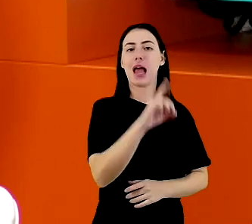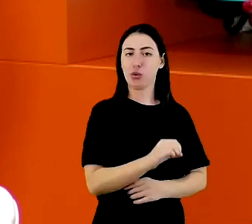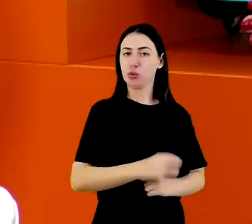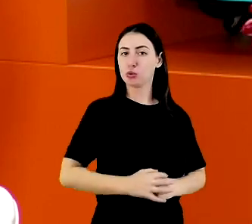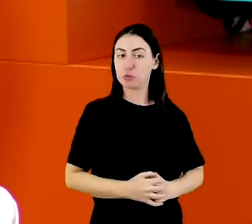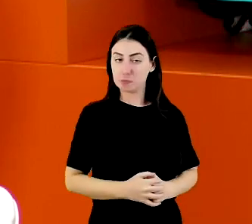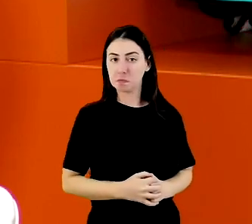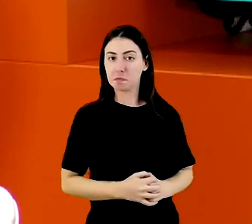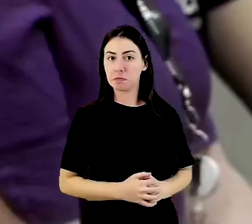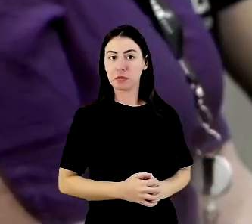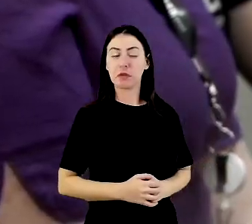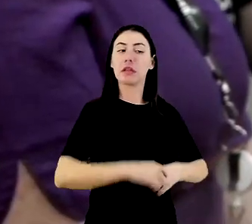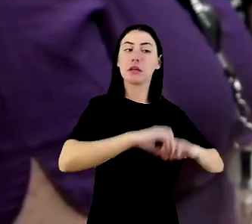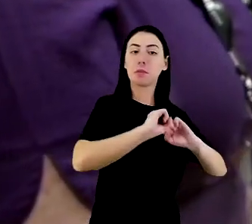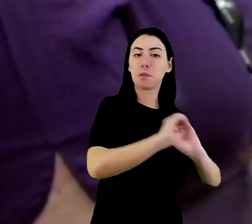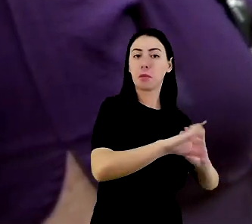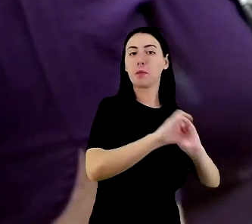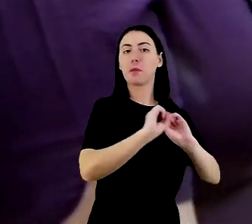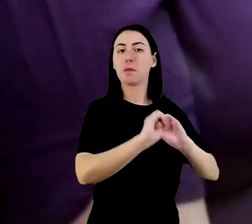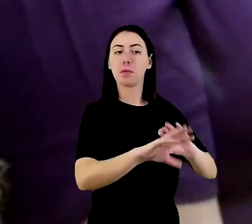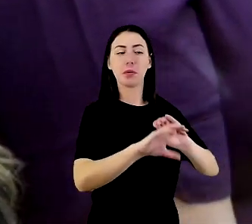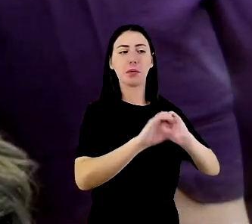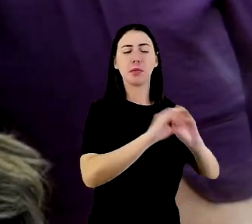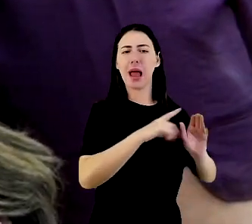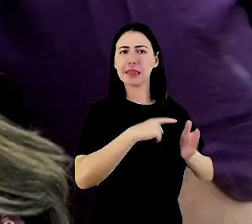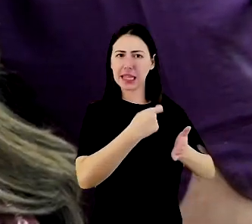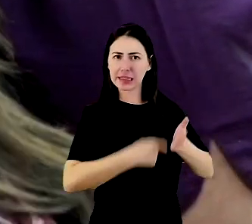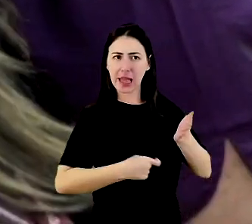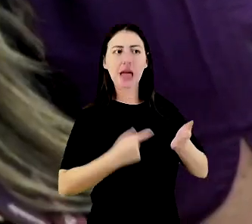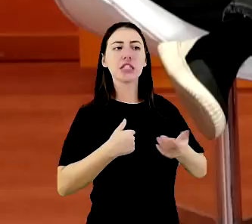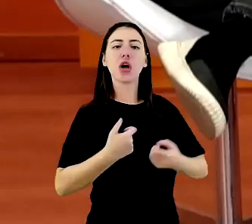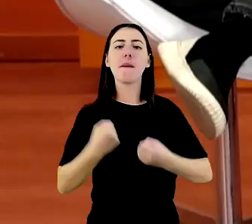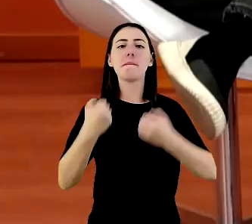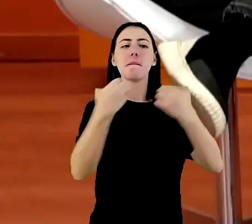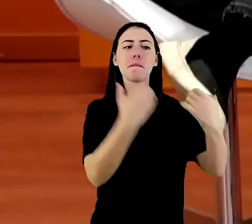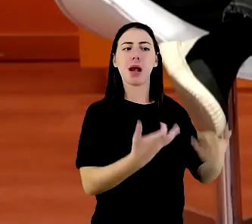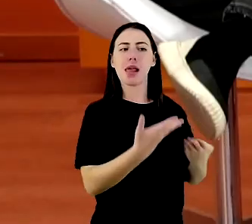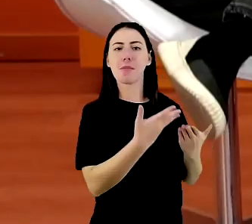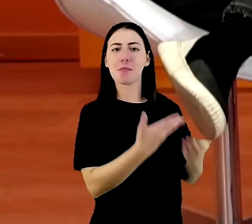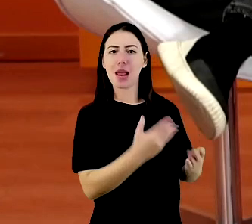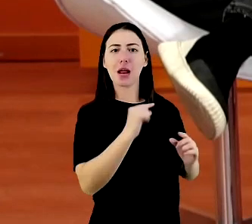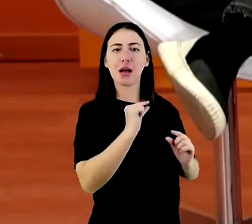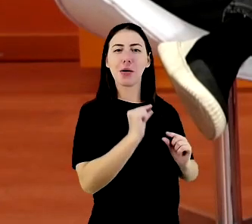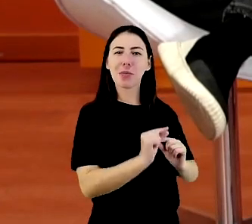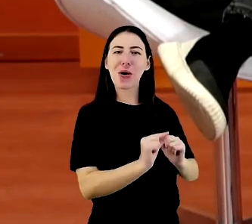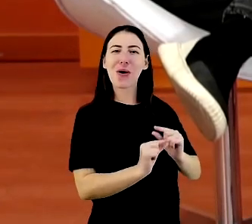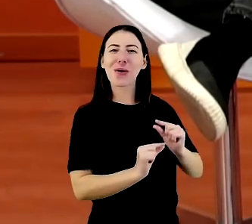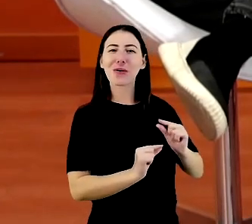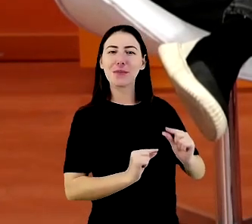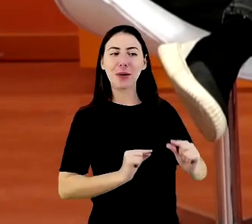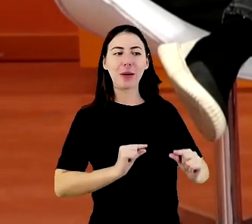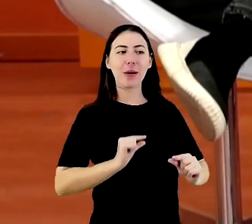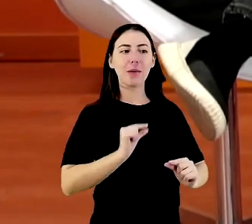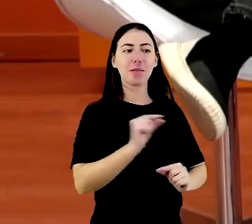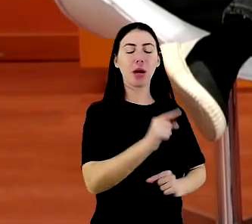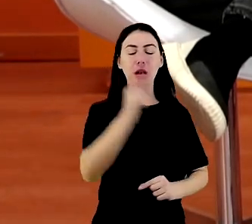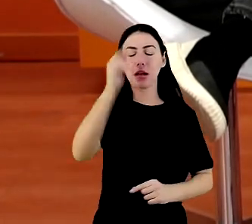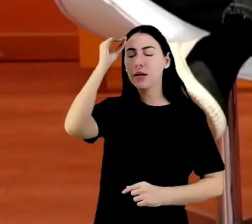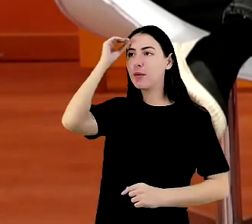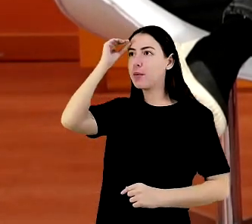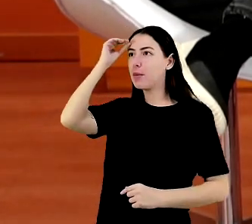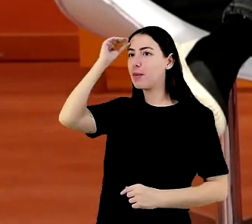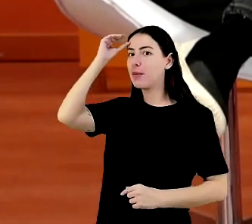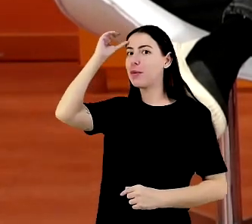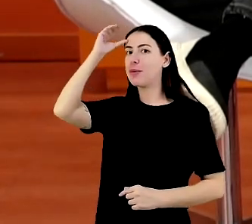uma tarifa que está lá na conta de luz dele? E como é que eu explico para ele? Durante a jornada dele, a gente pode